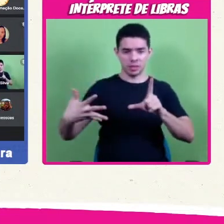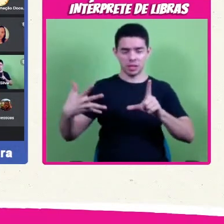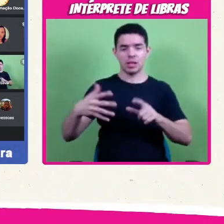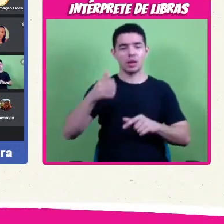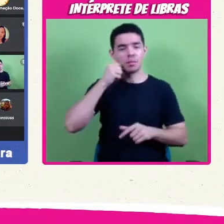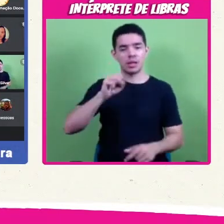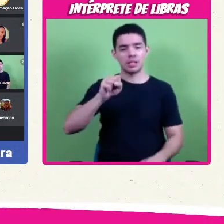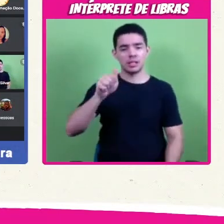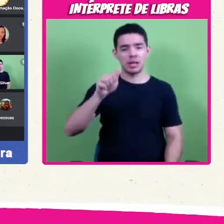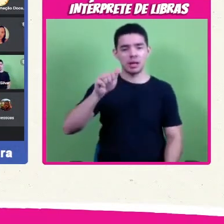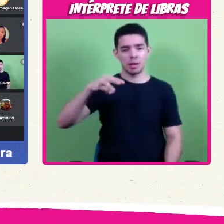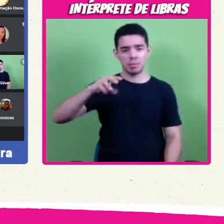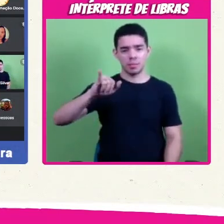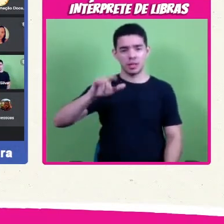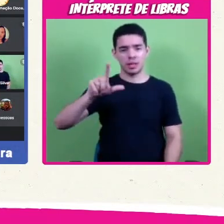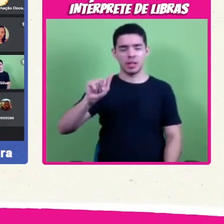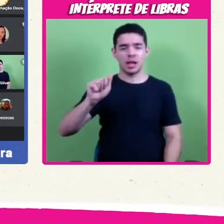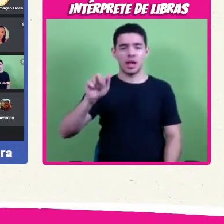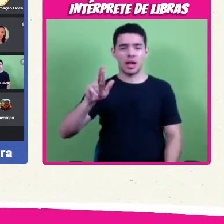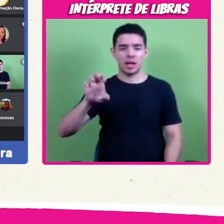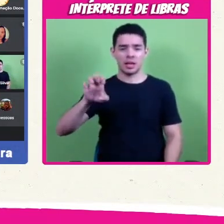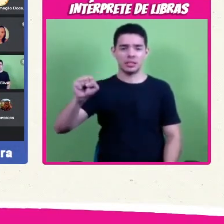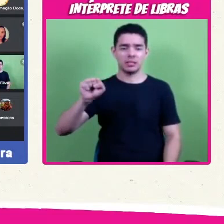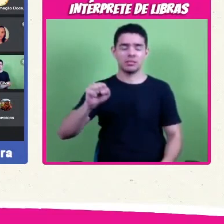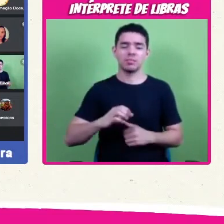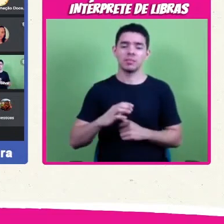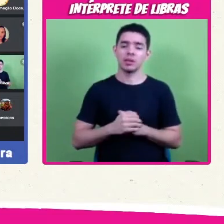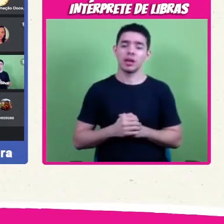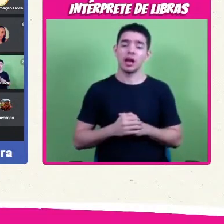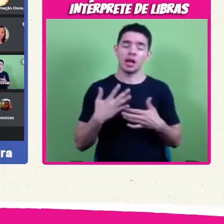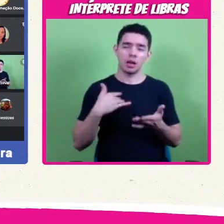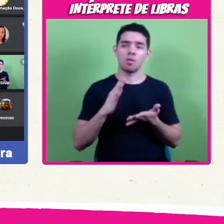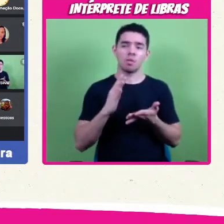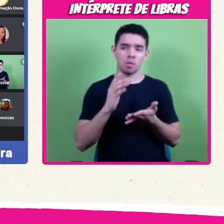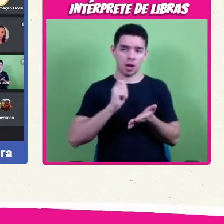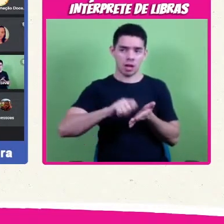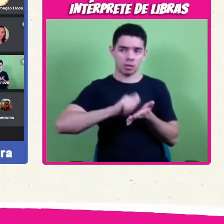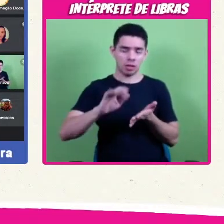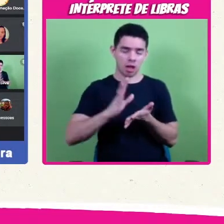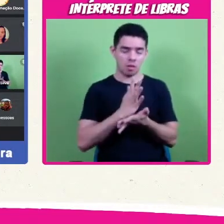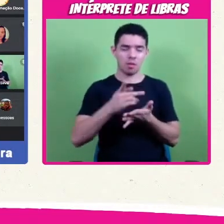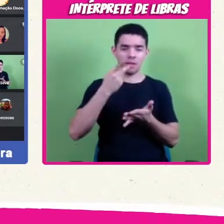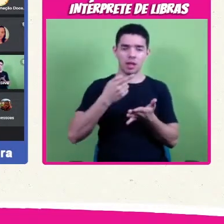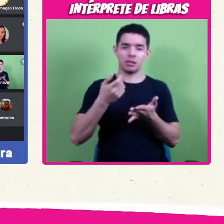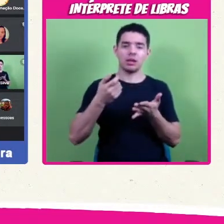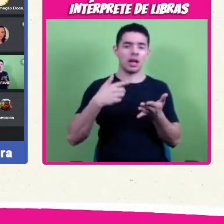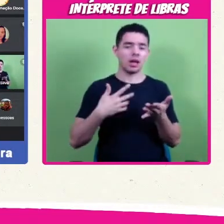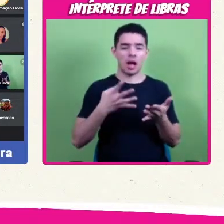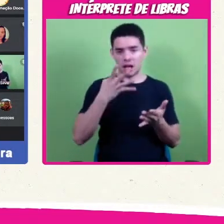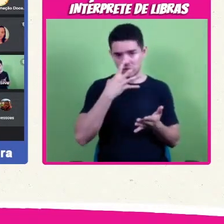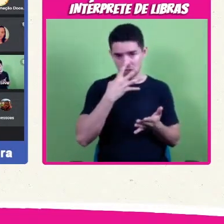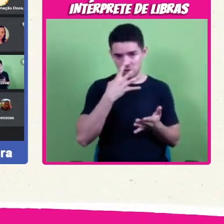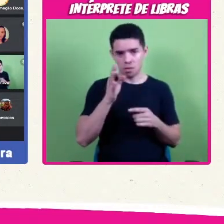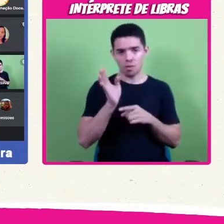Ares. E eu queria dizer que eu anotei algumas falas aqui. Eu já tinha assistido o filme Eu Não Quero Voltar Sozinho, mas